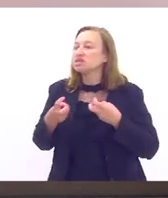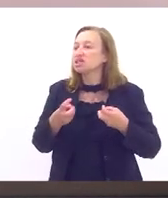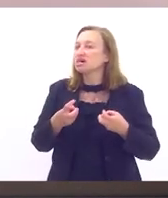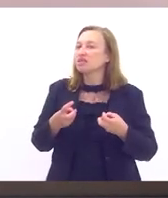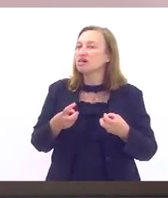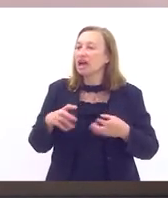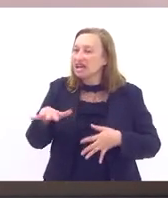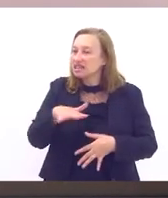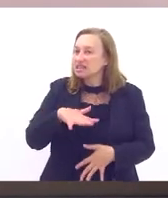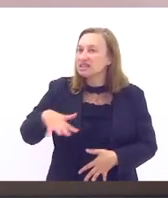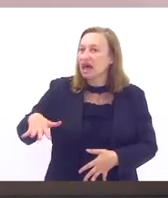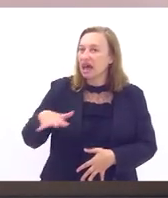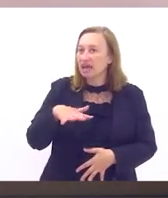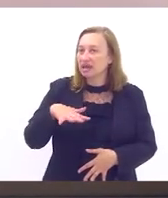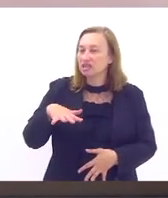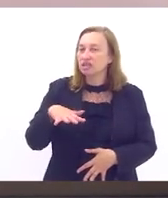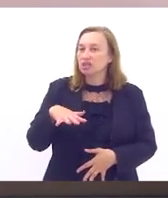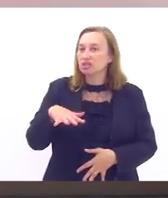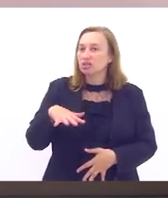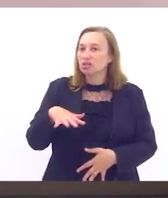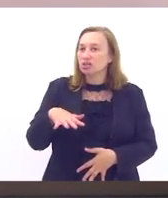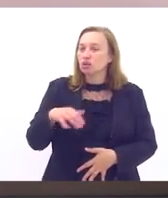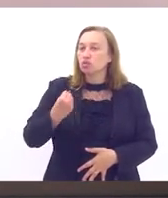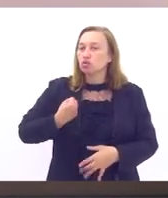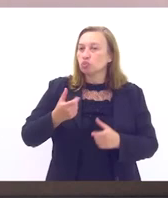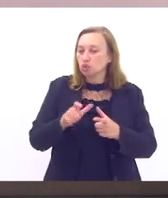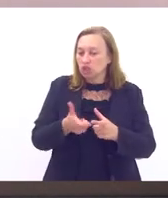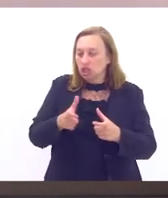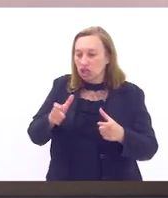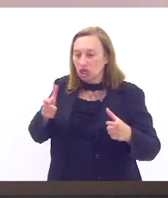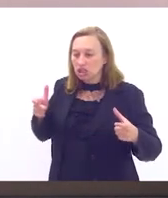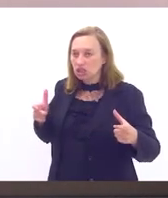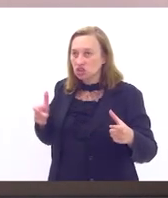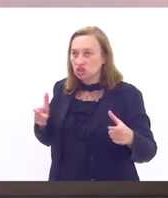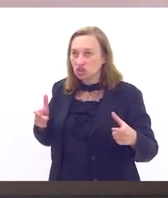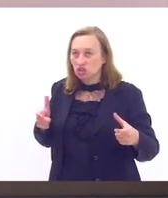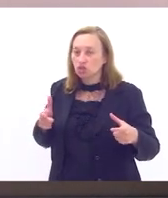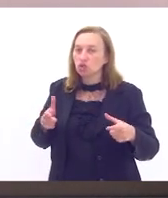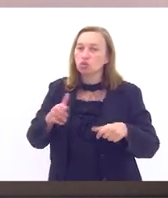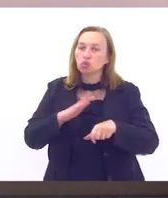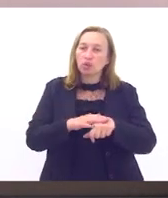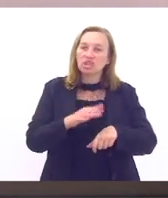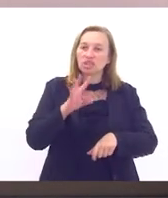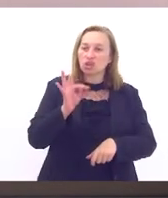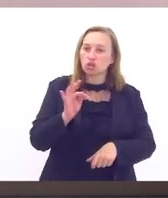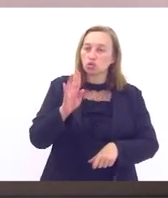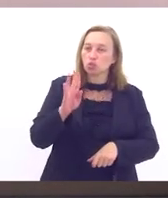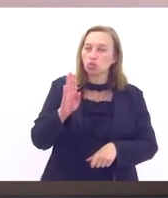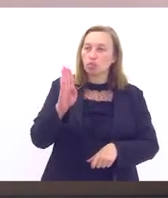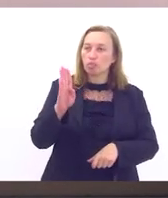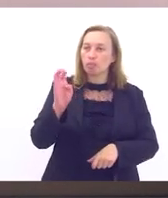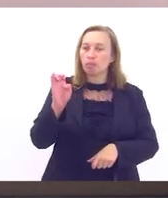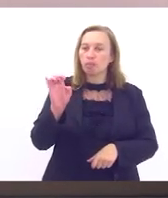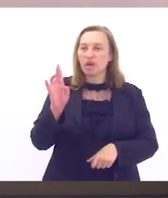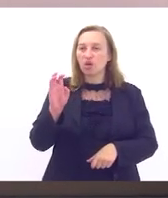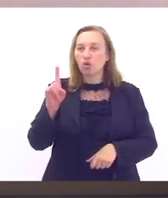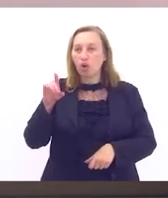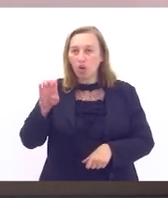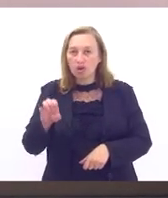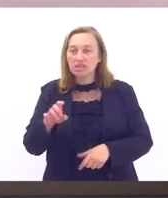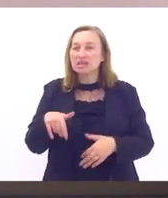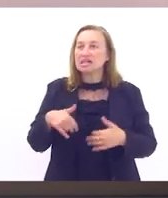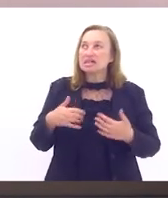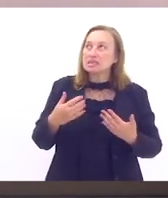as áreas onde tinha o aumento dos casos de tuberculose, e se nós colocássemos,